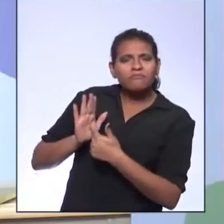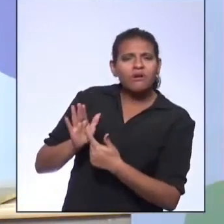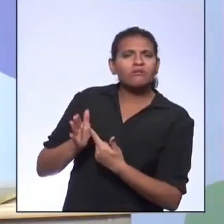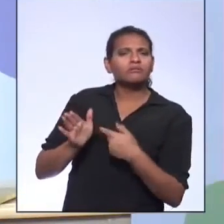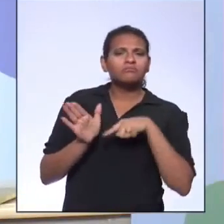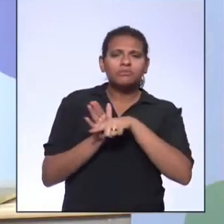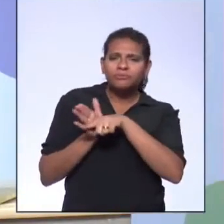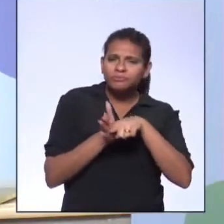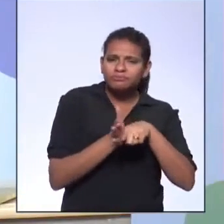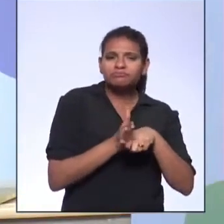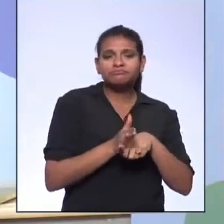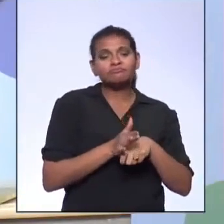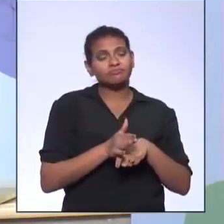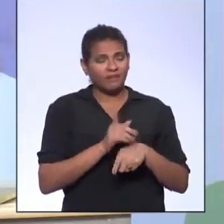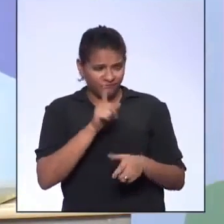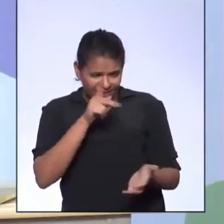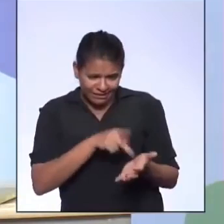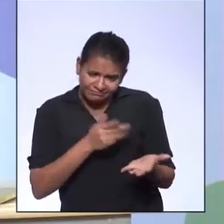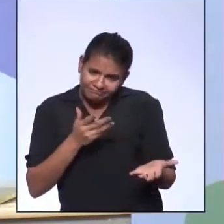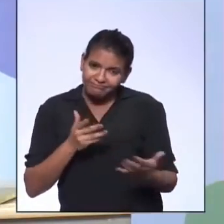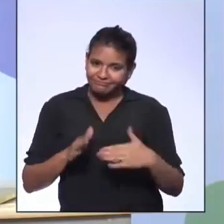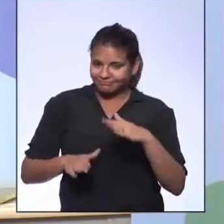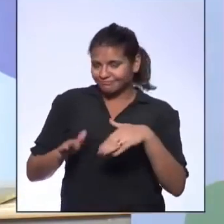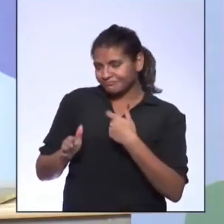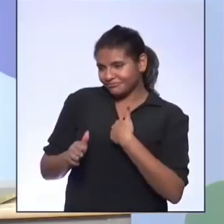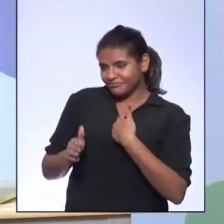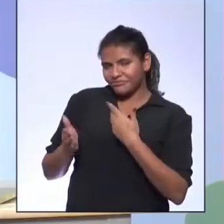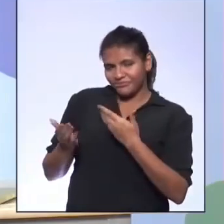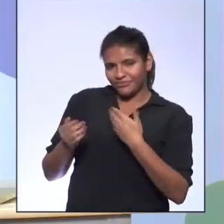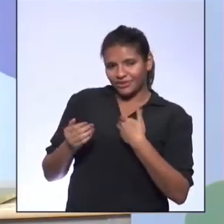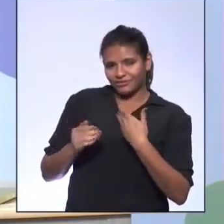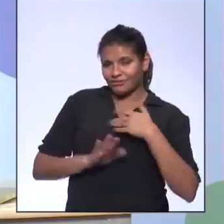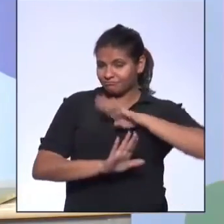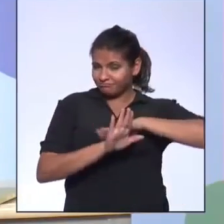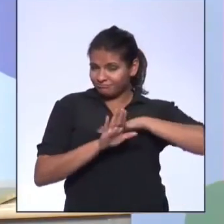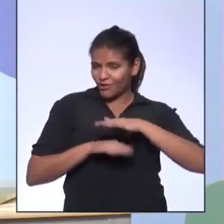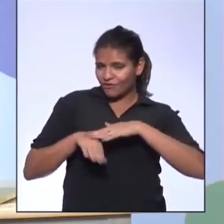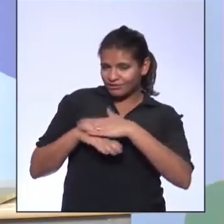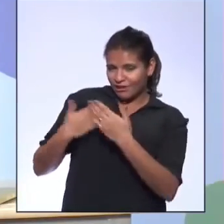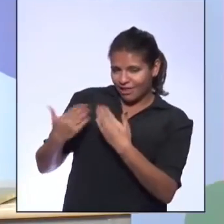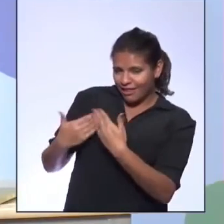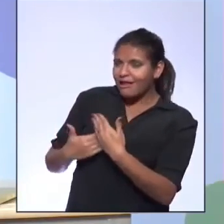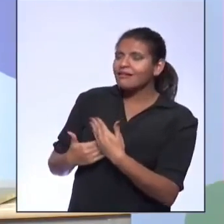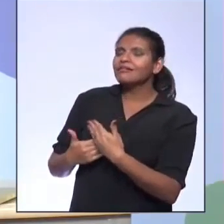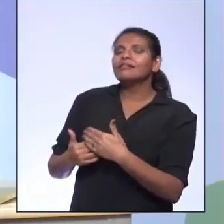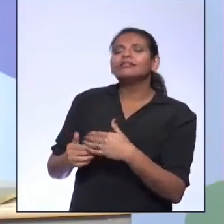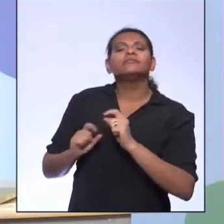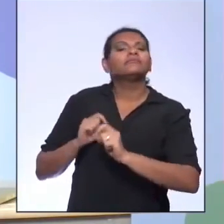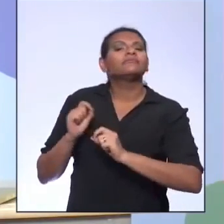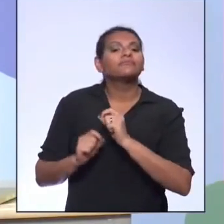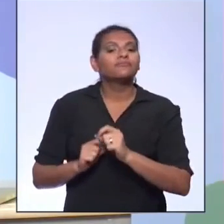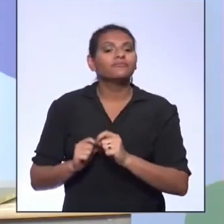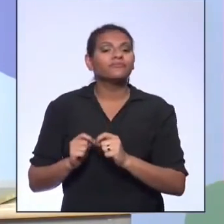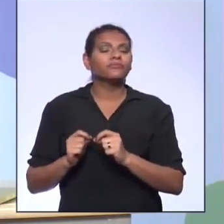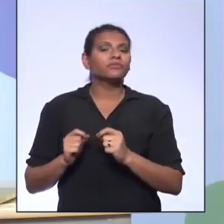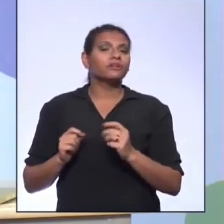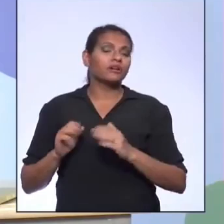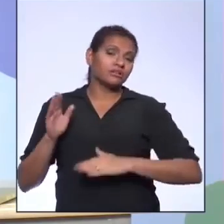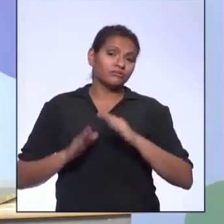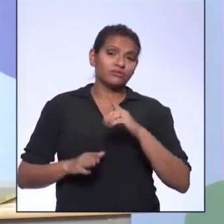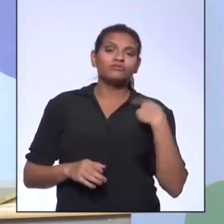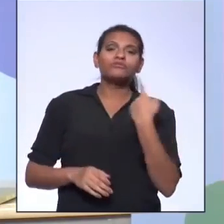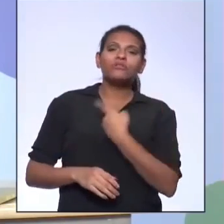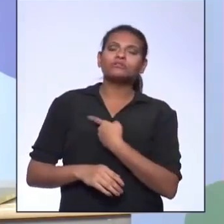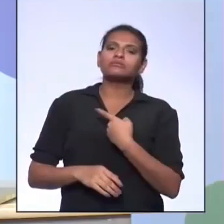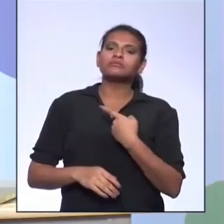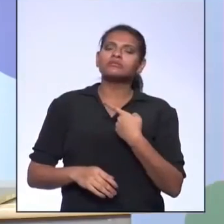mas é mais coerente. É o que eu estava até comentando com o professor aqui, atrás das câmeras aqui. A gente ter um posicionamento, muitas vezes,